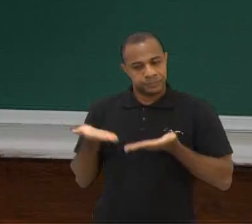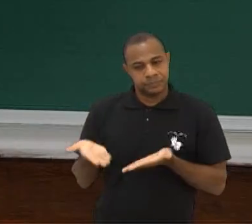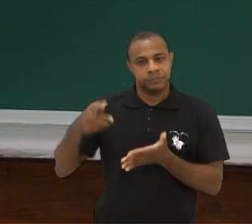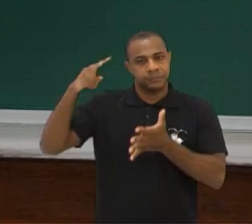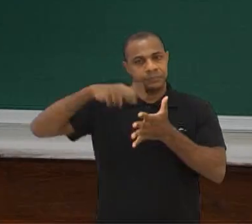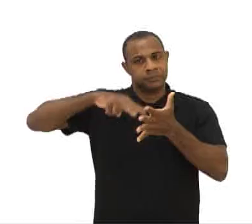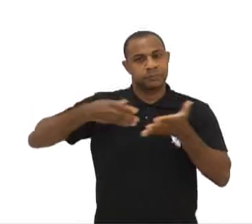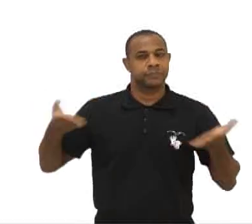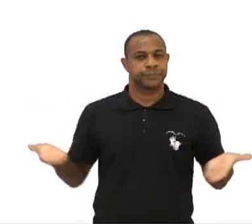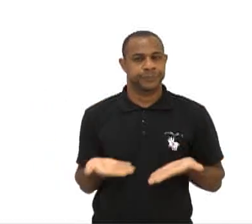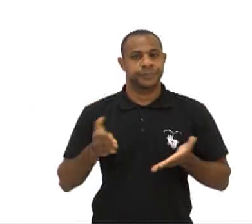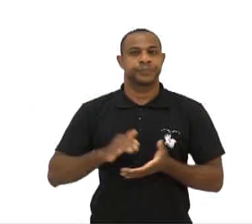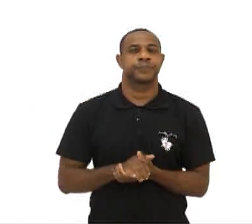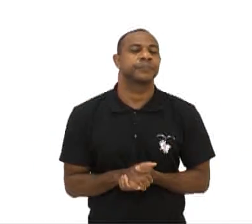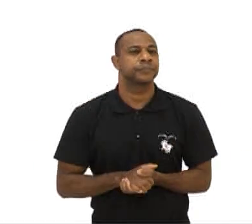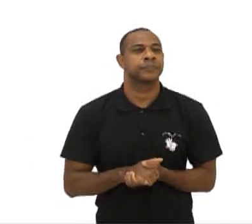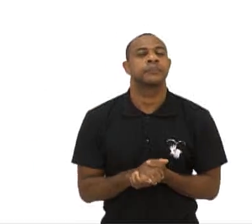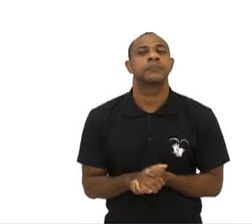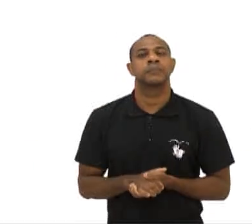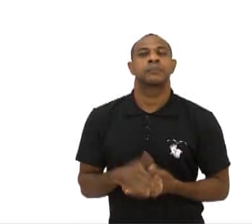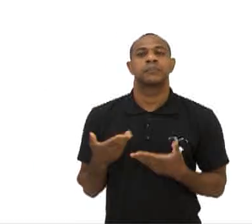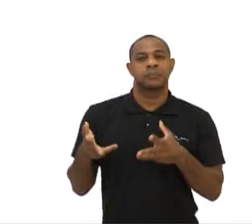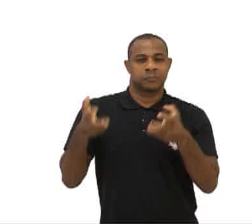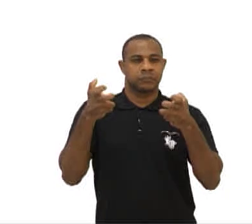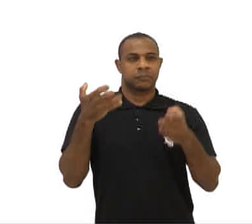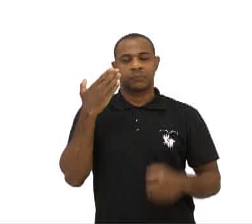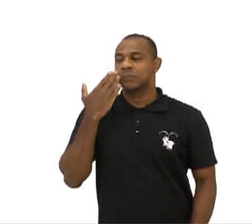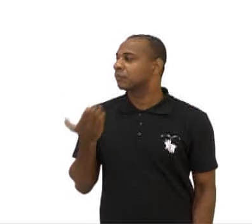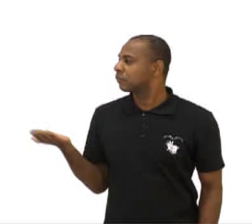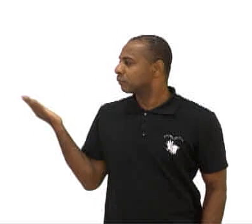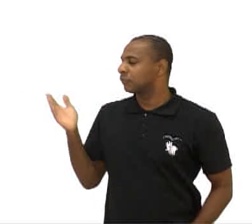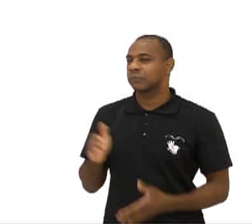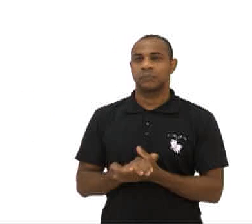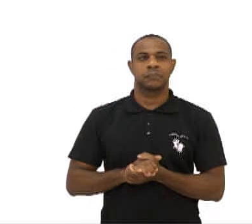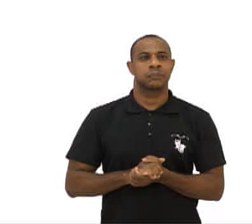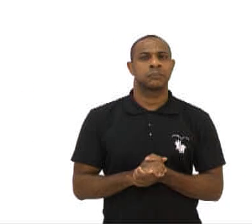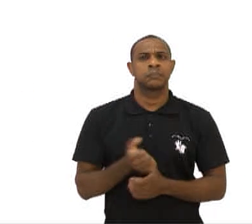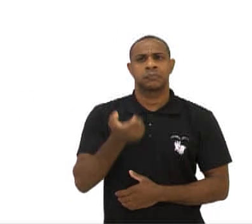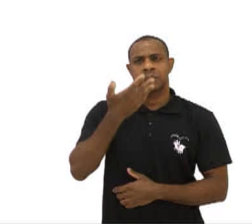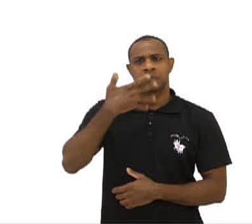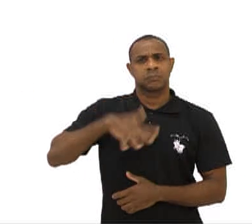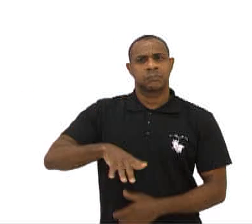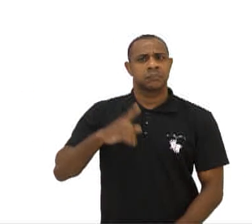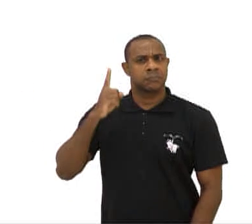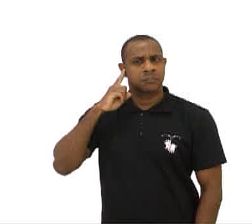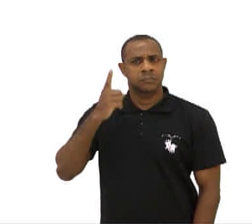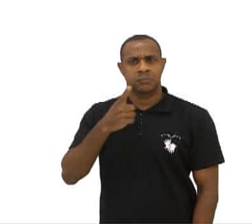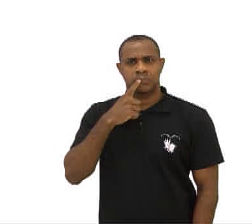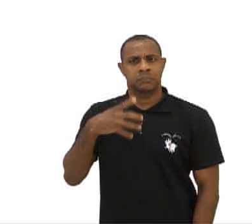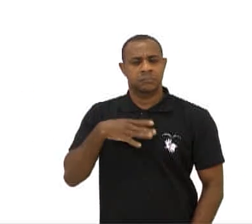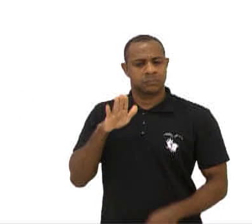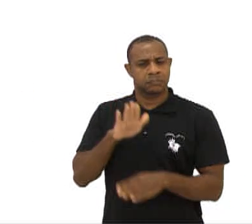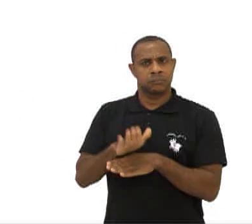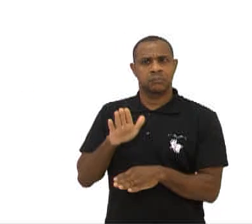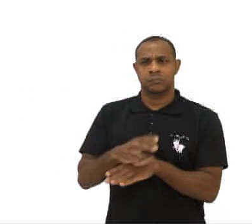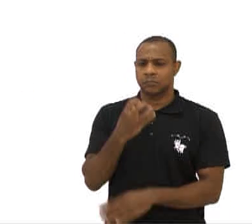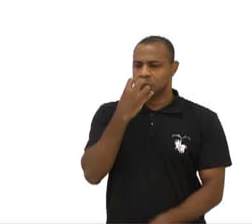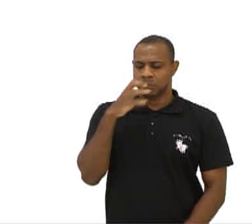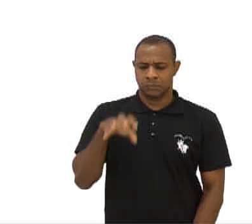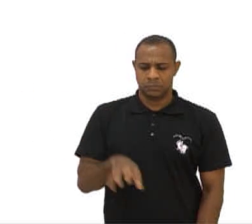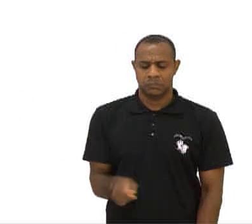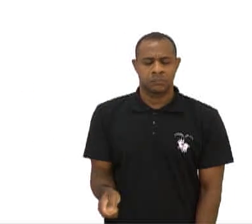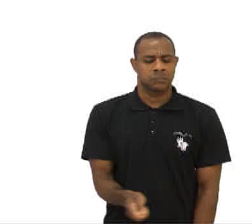leitura aqui junto comigo, né? Então, observem ali a manchete. Crianças surdas recebem ajuda de cães-guia